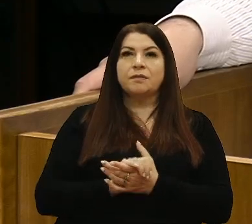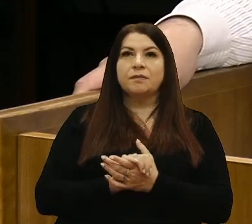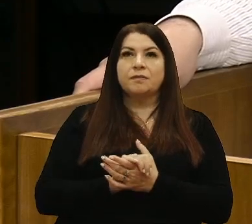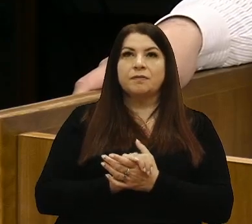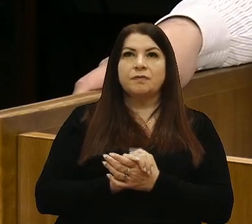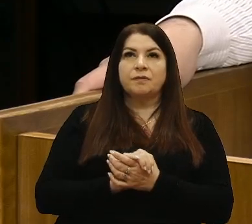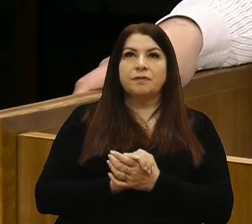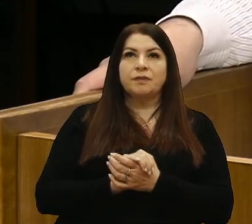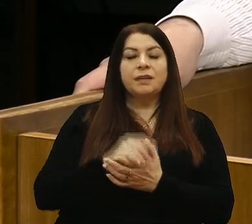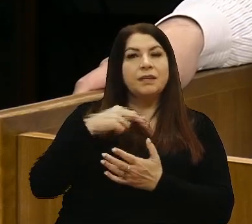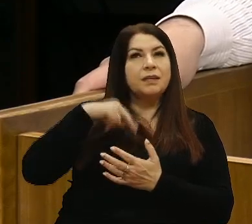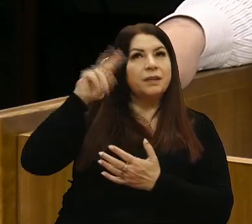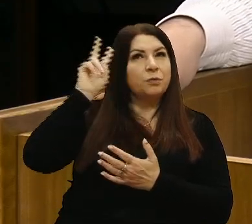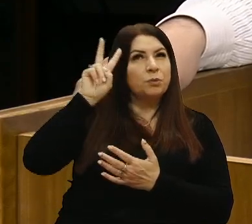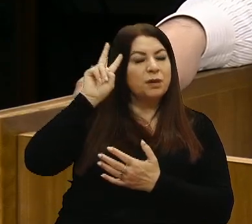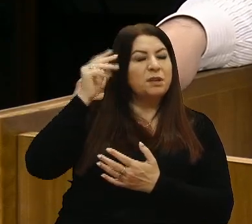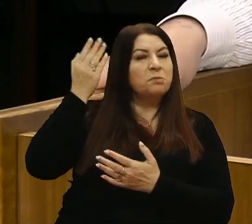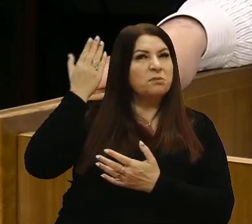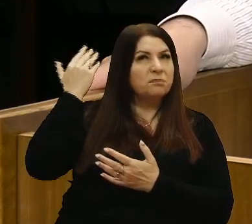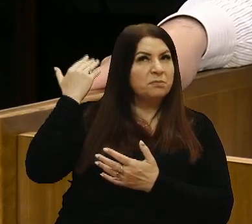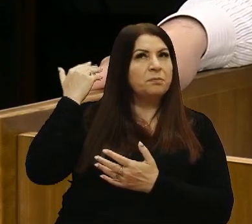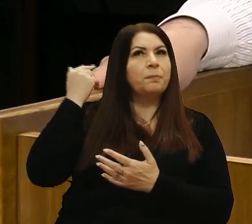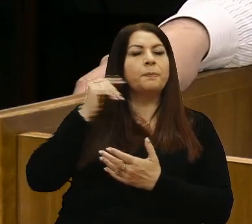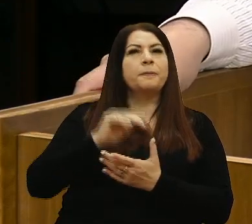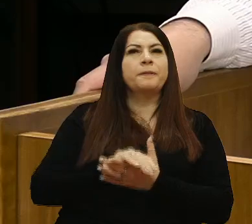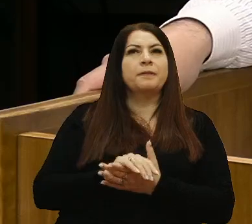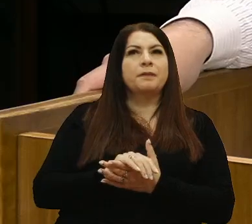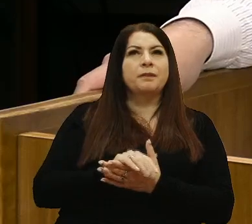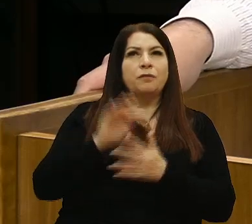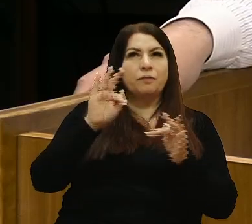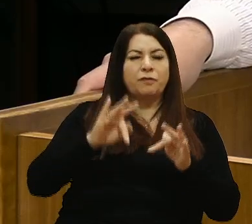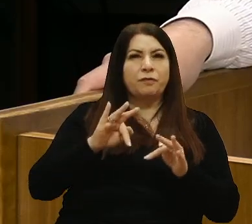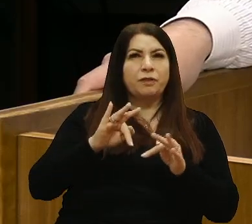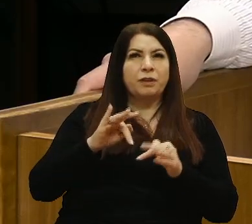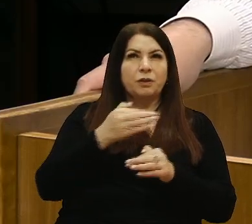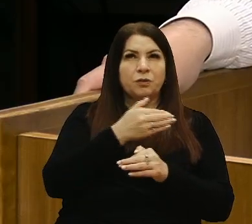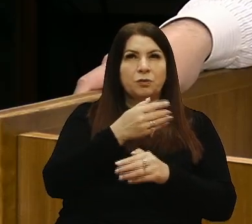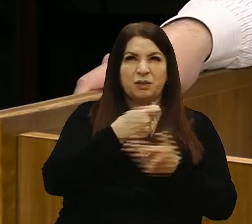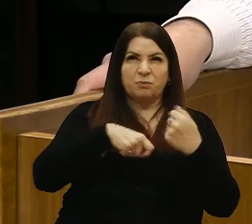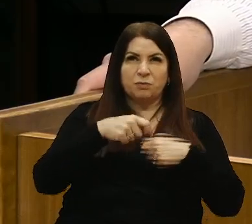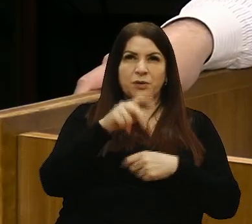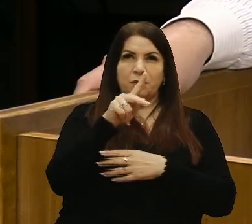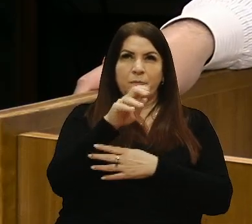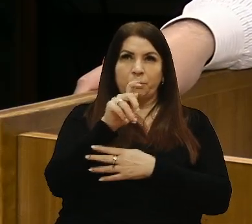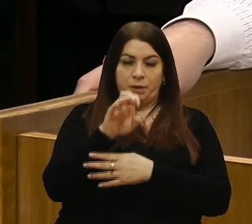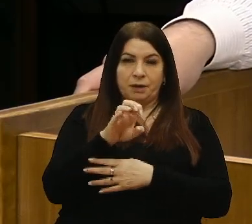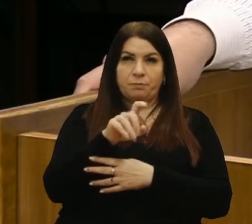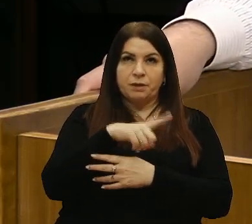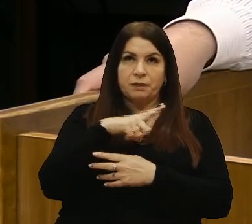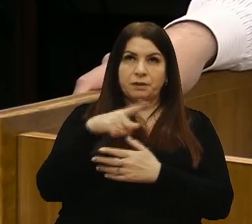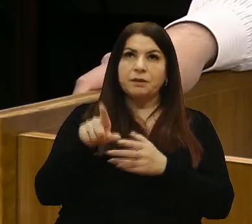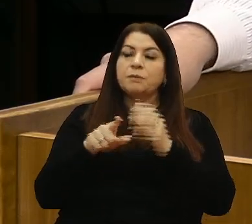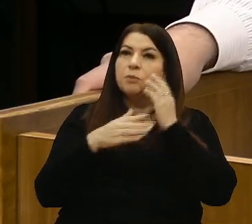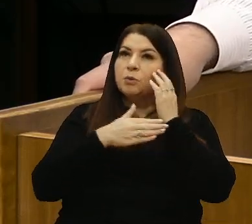eu lembro lá a época do final do nosso governo Pepe Vargas, quando